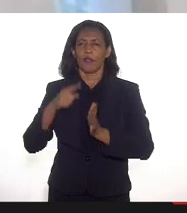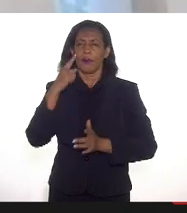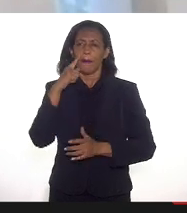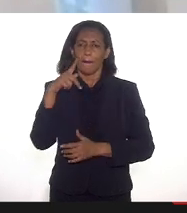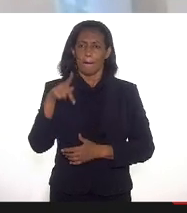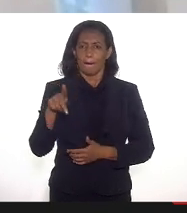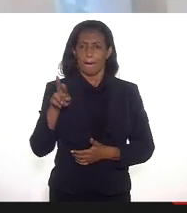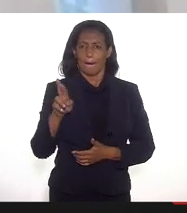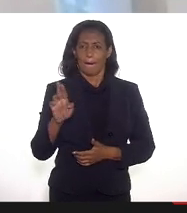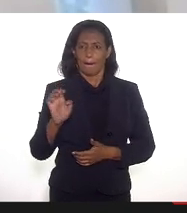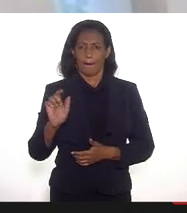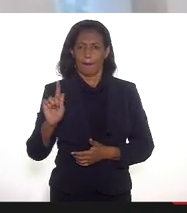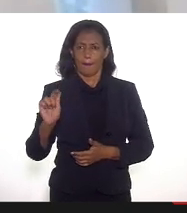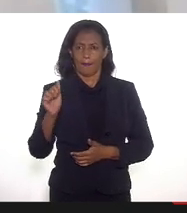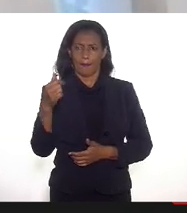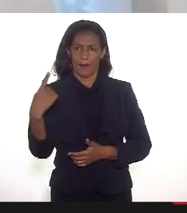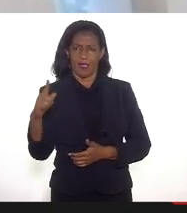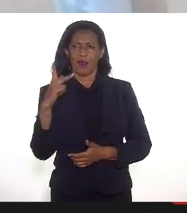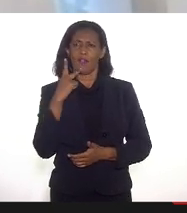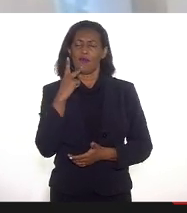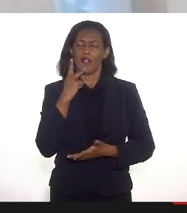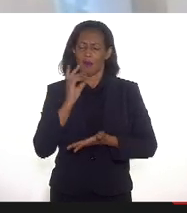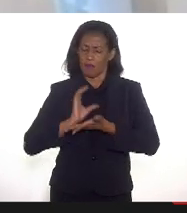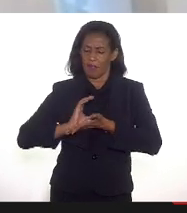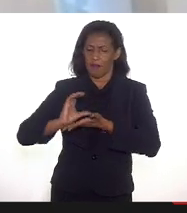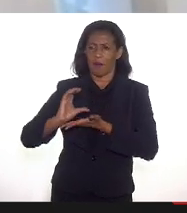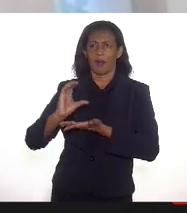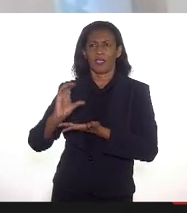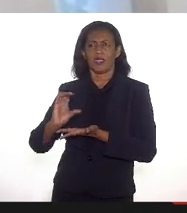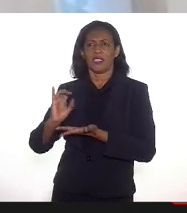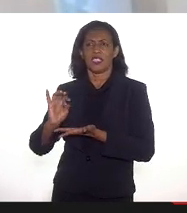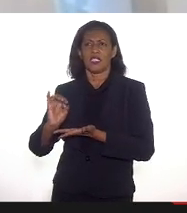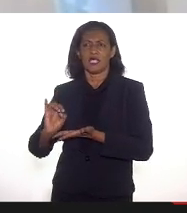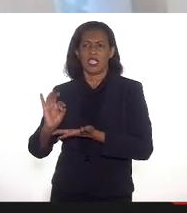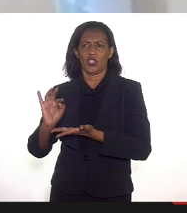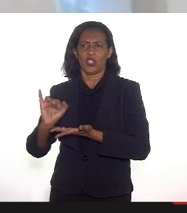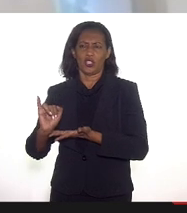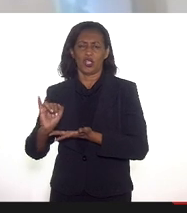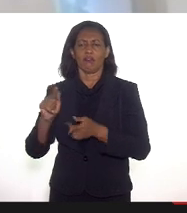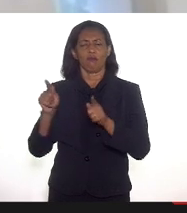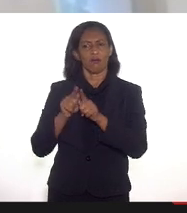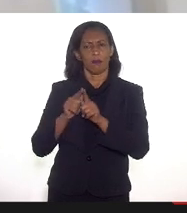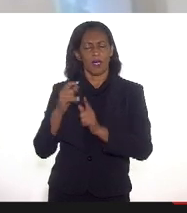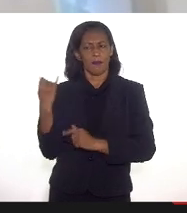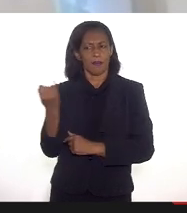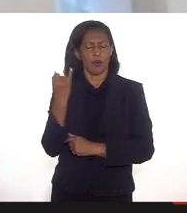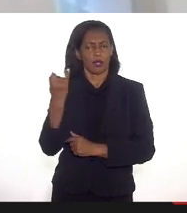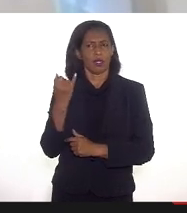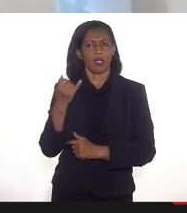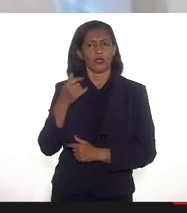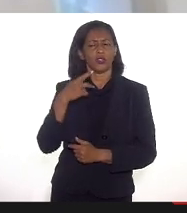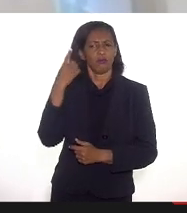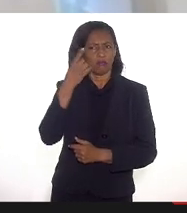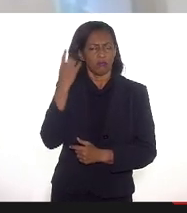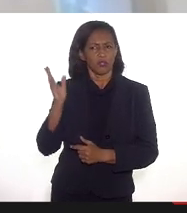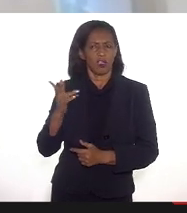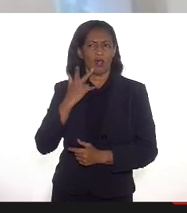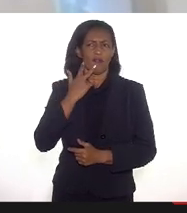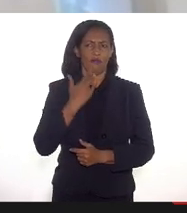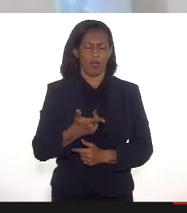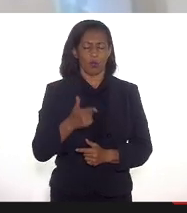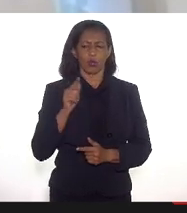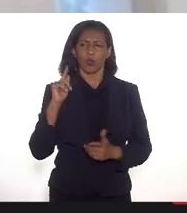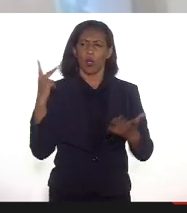acontecer, regularizamos a questão da verba CID, o que é muito importante, algo colocado pelo deputado Flávio Serafini. Só no